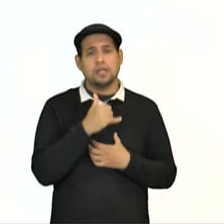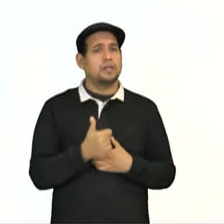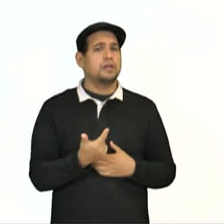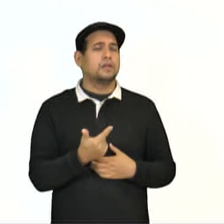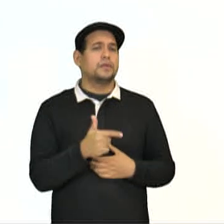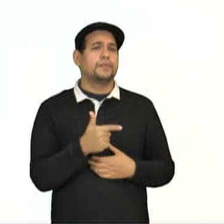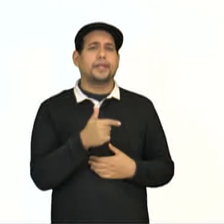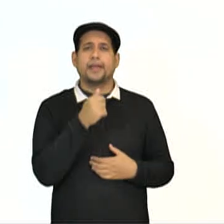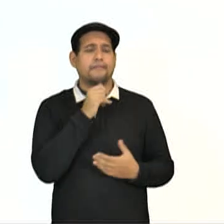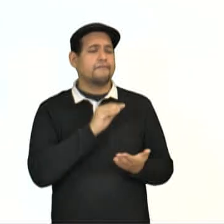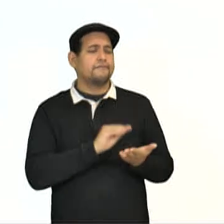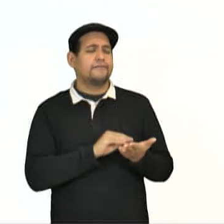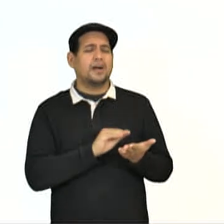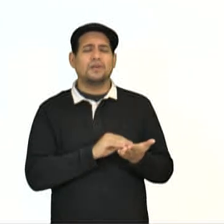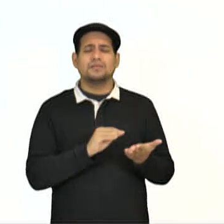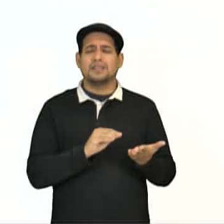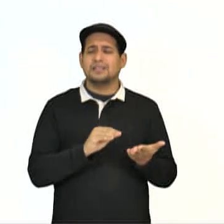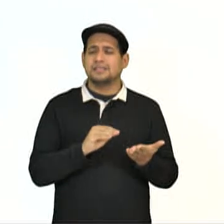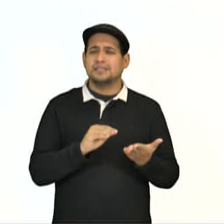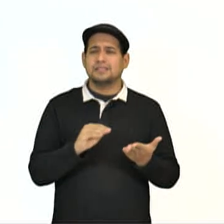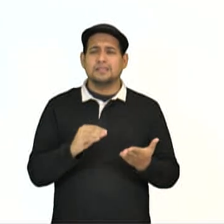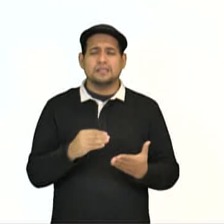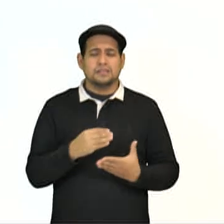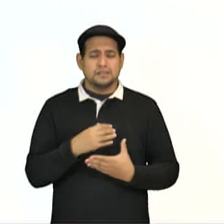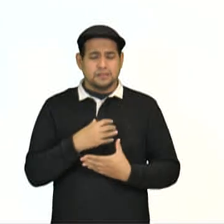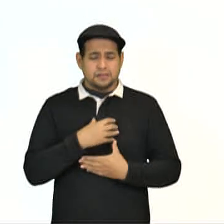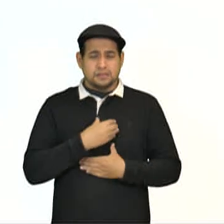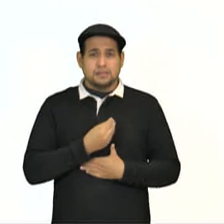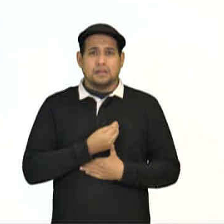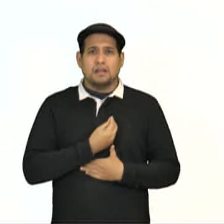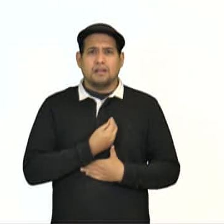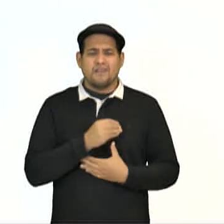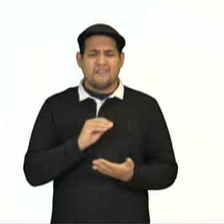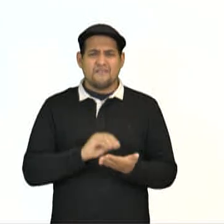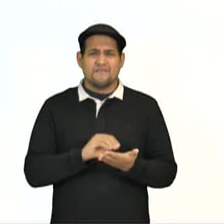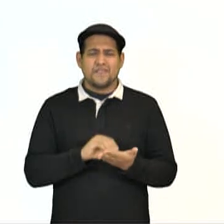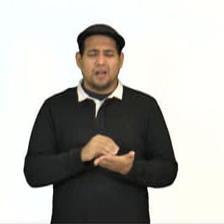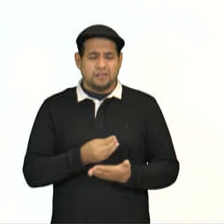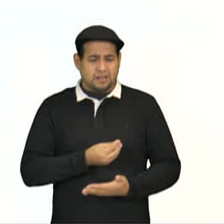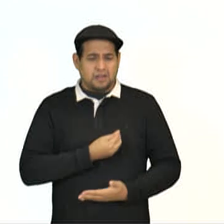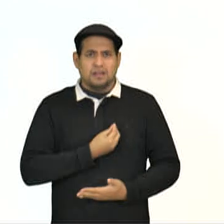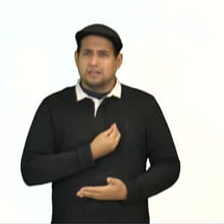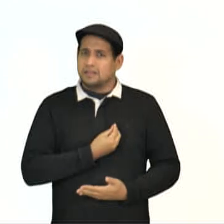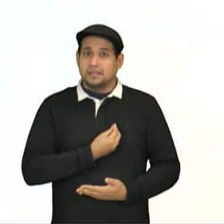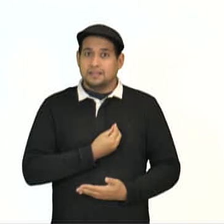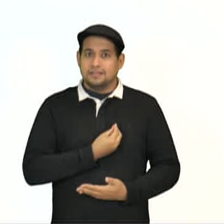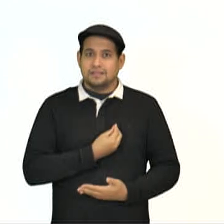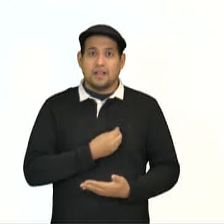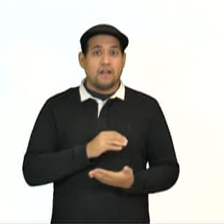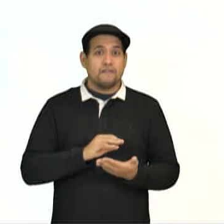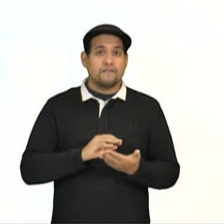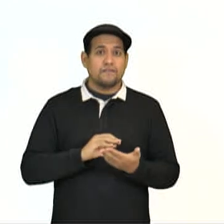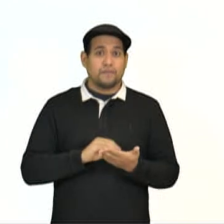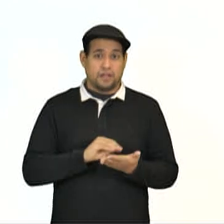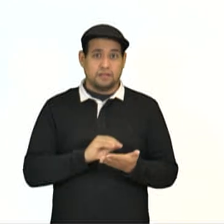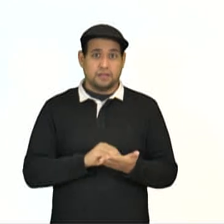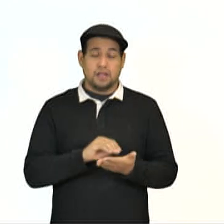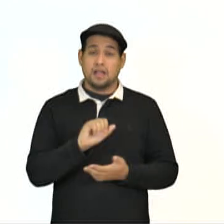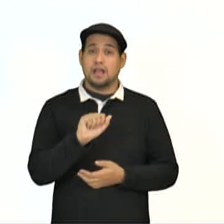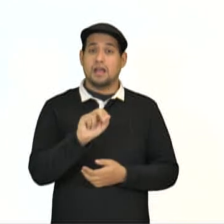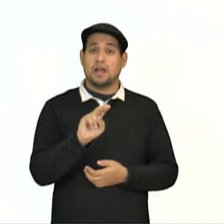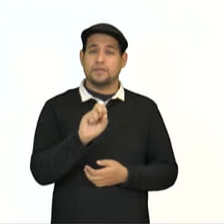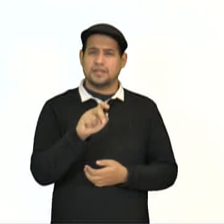falta na ausência. A ausência é um estar em mim. Eu